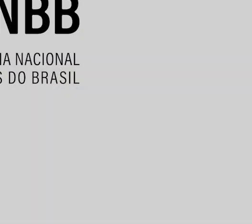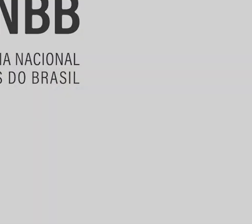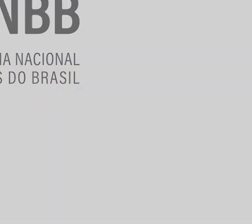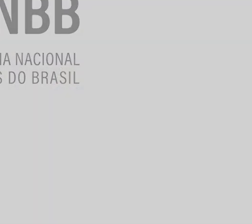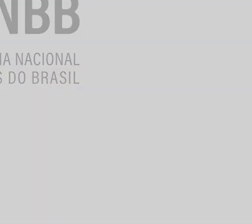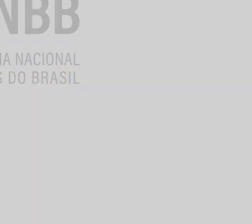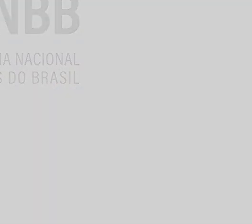abençoe